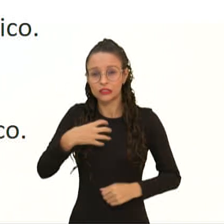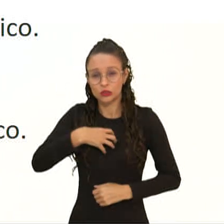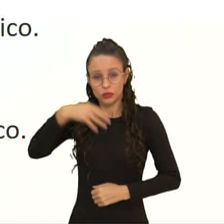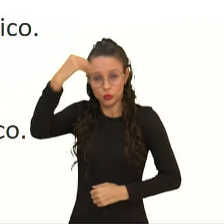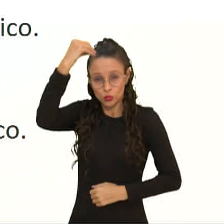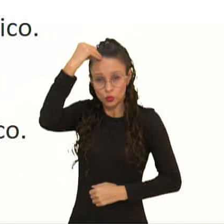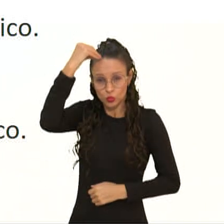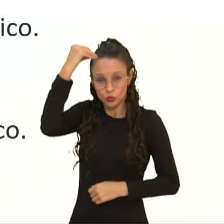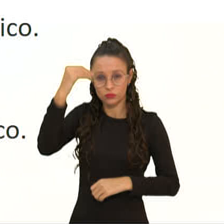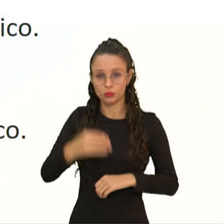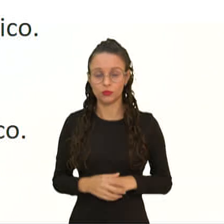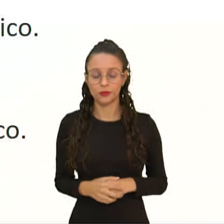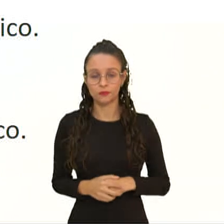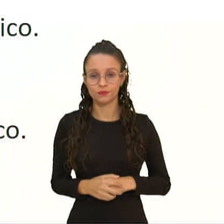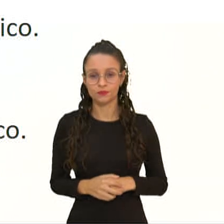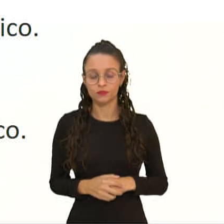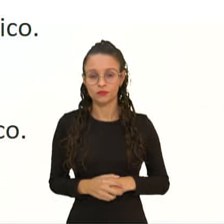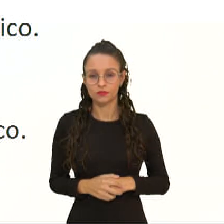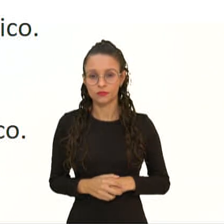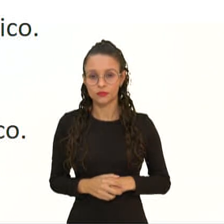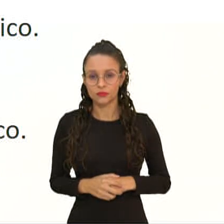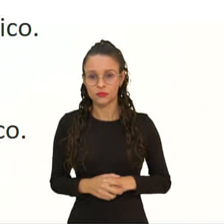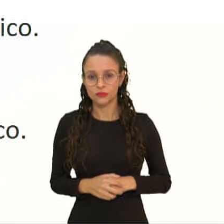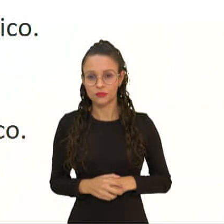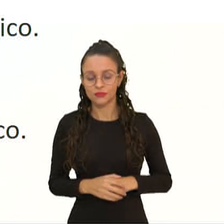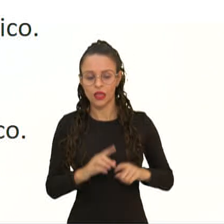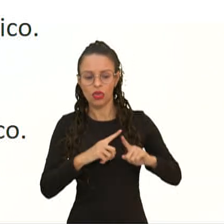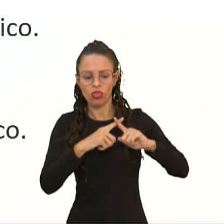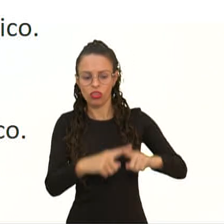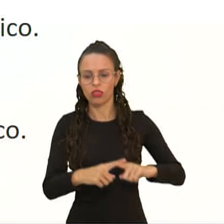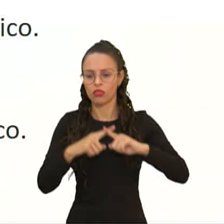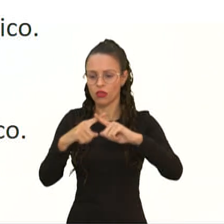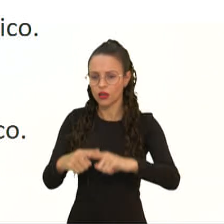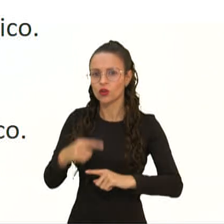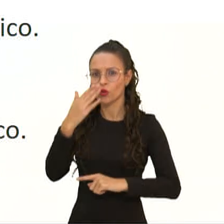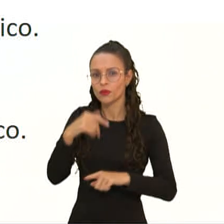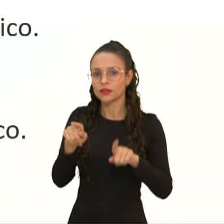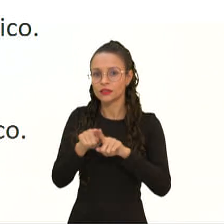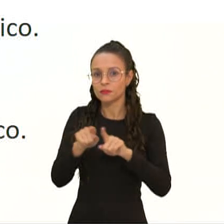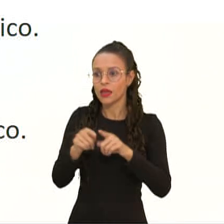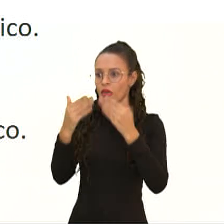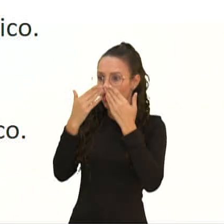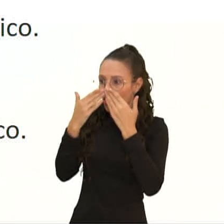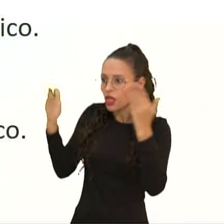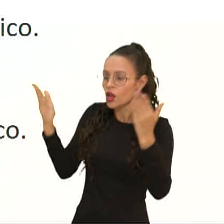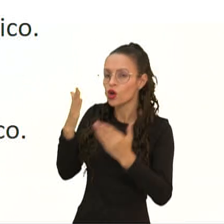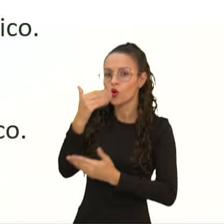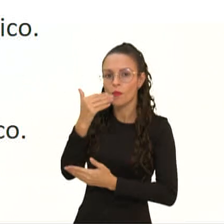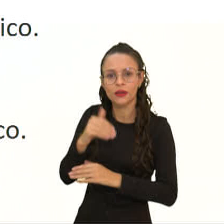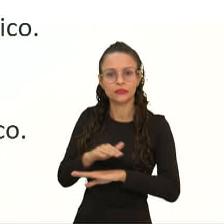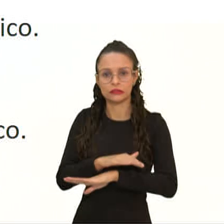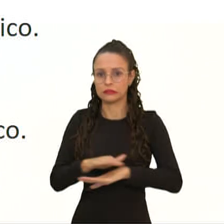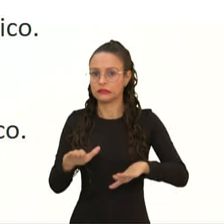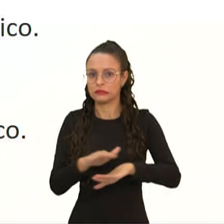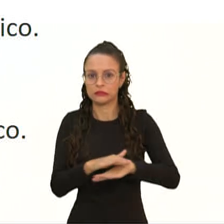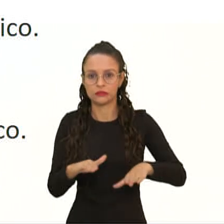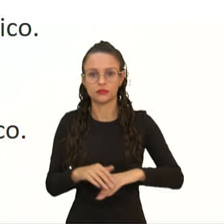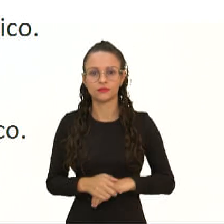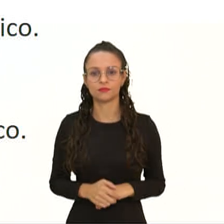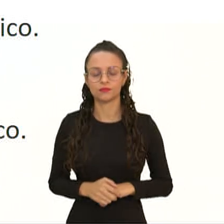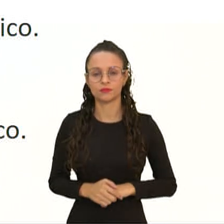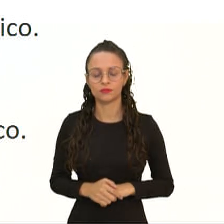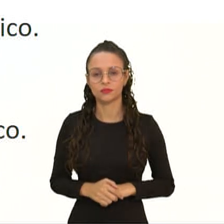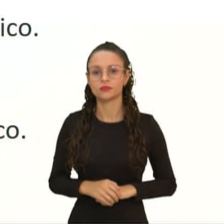de culpa a restrição da alimentação e recusar comer em público tendência a